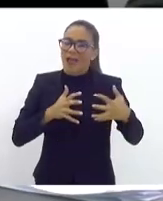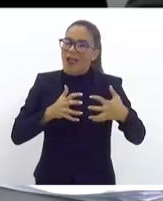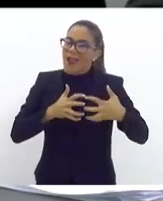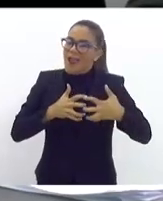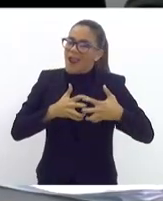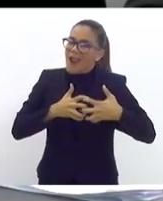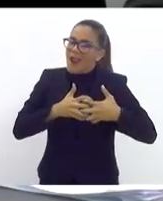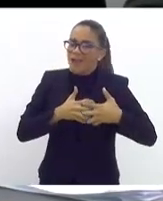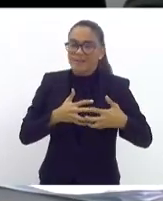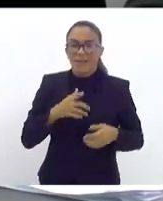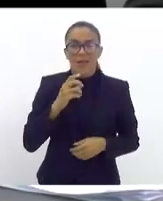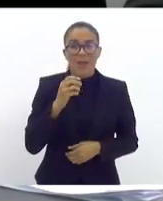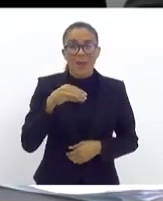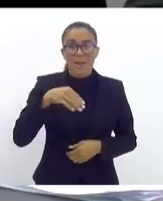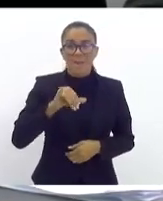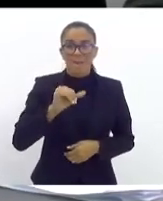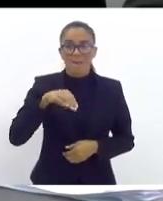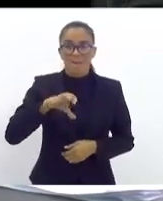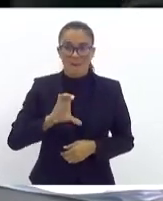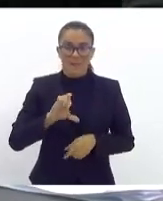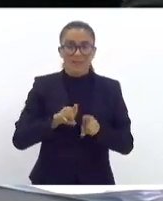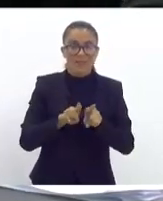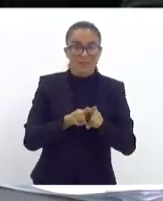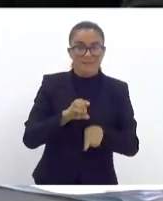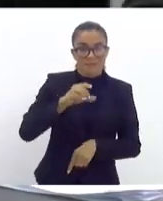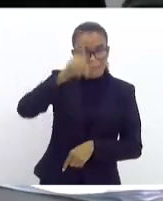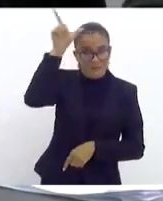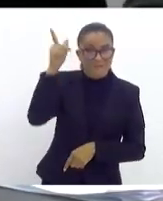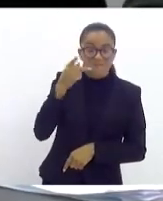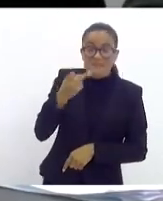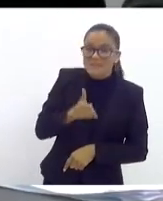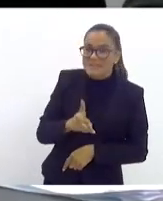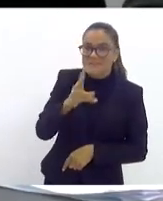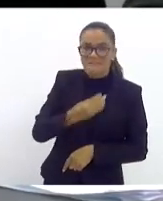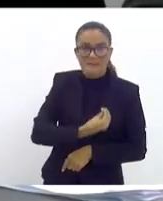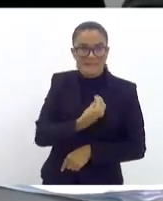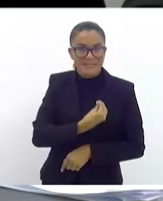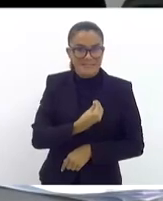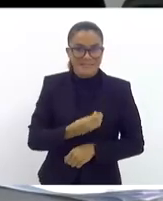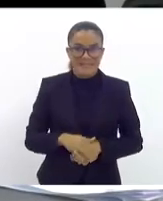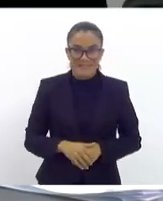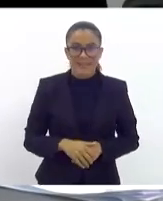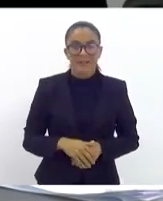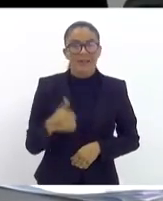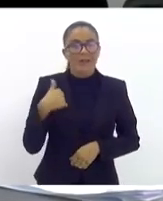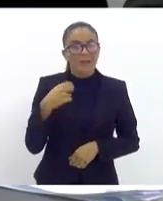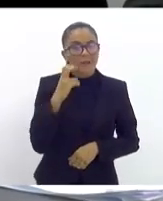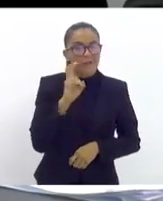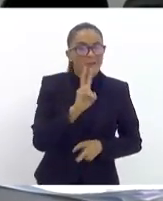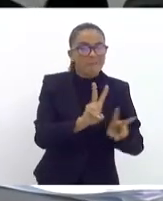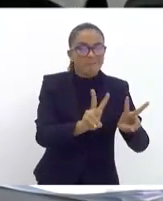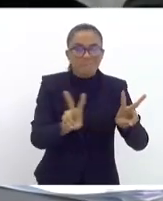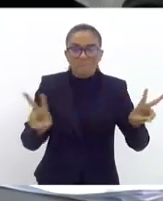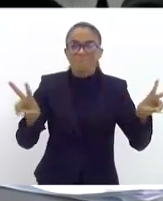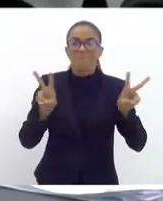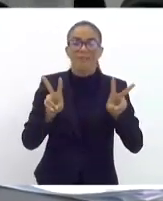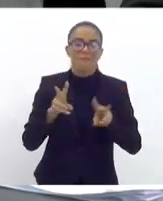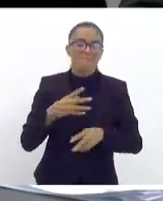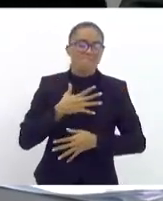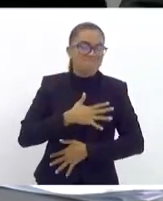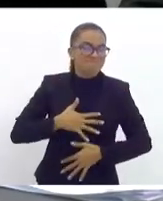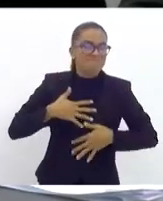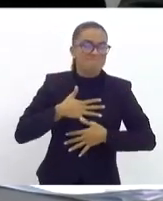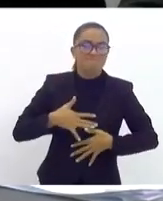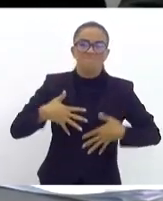mim que Luiz Paulo sempre presente então assim fico muito lisonjeado realmente foi uma grande